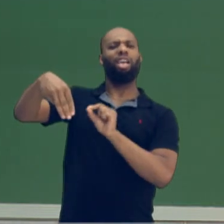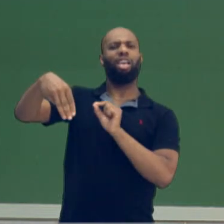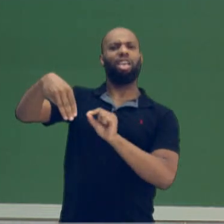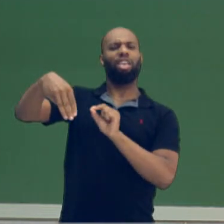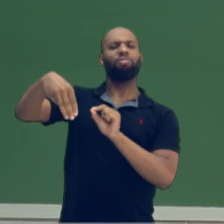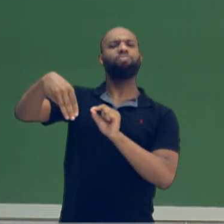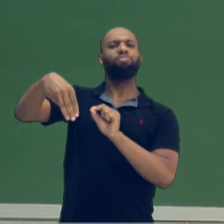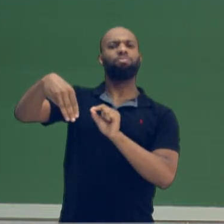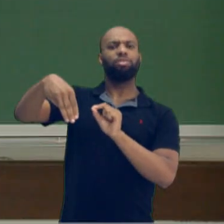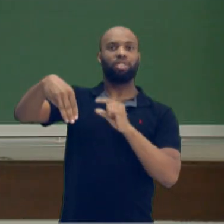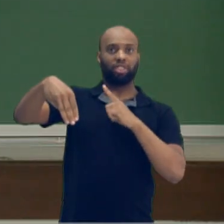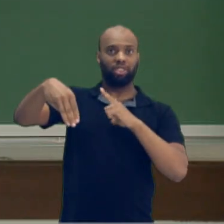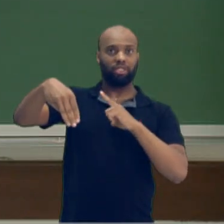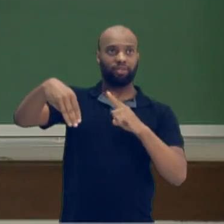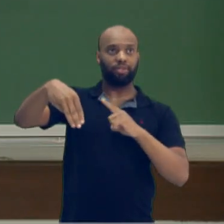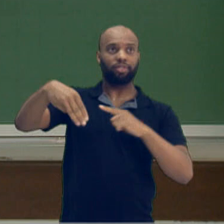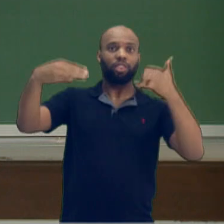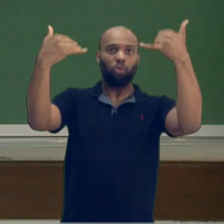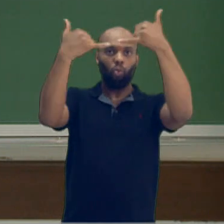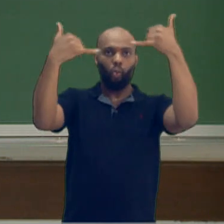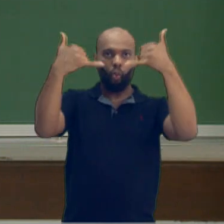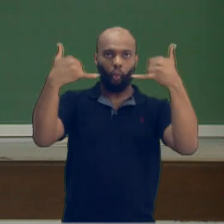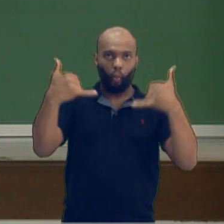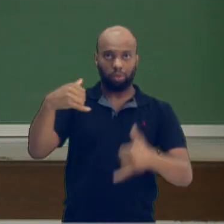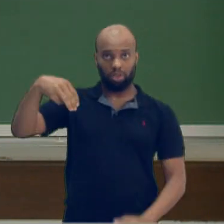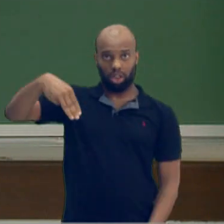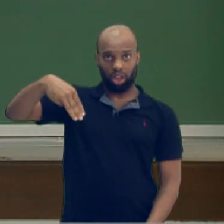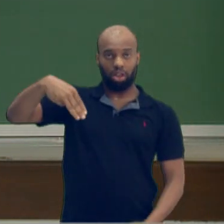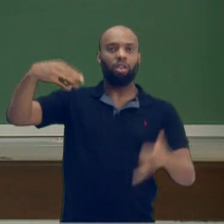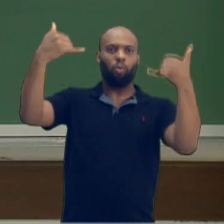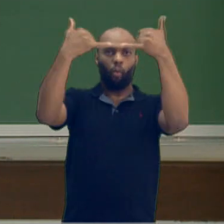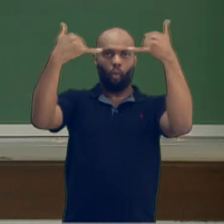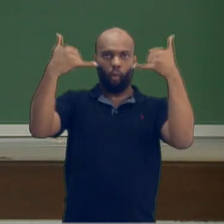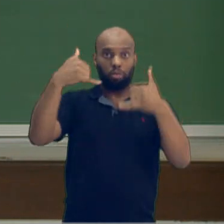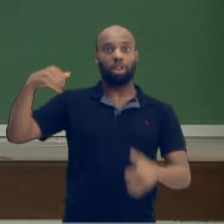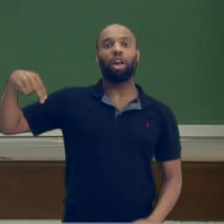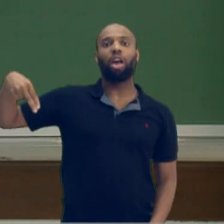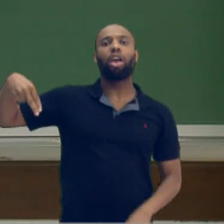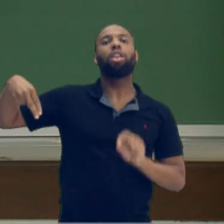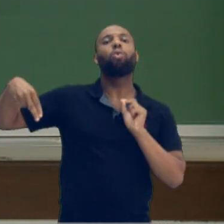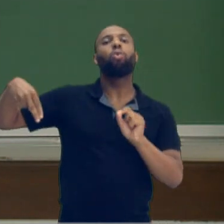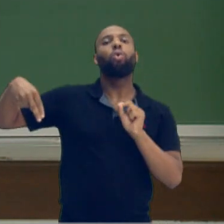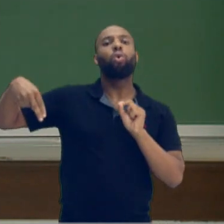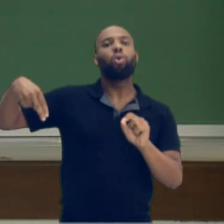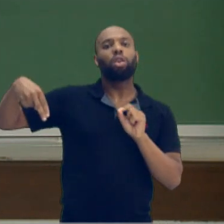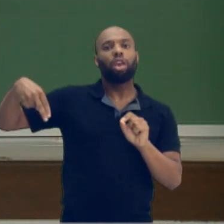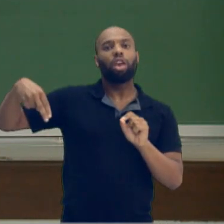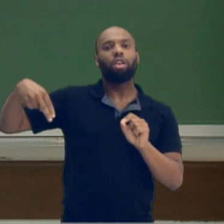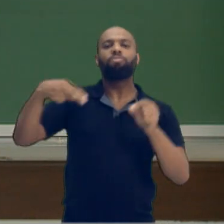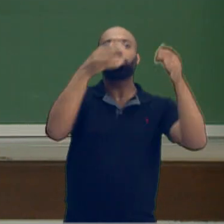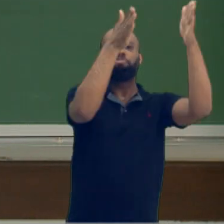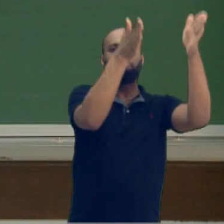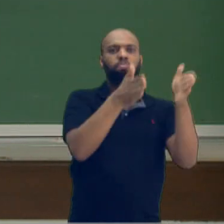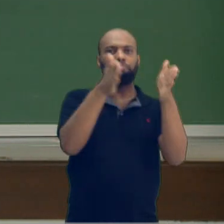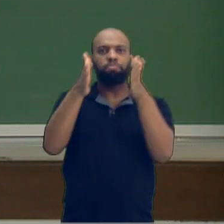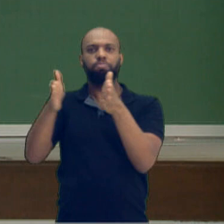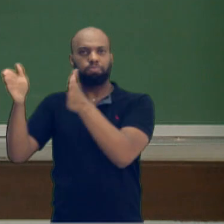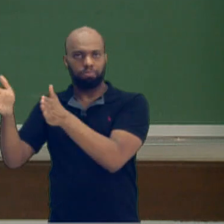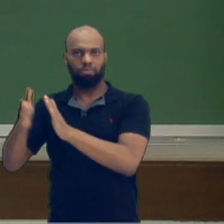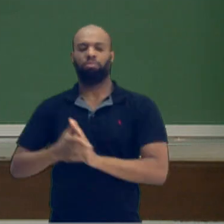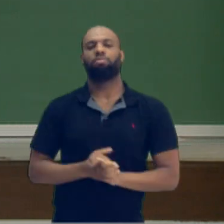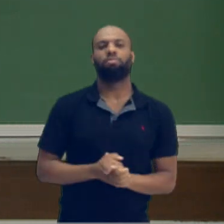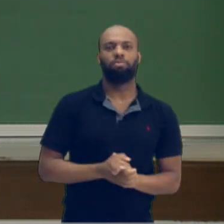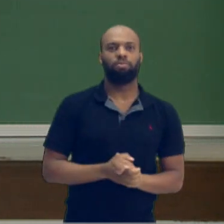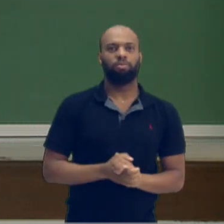matriz? Representa, então, o número de linhas, perfeito? E o que representa o N aqui? Representa o número de